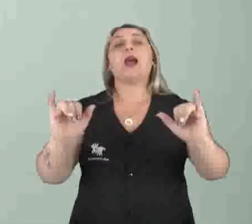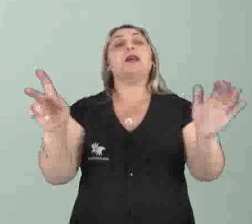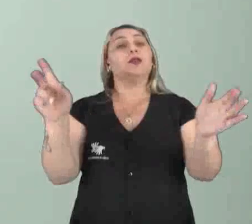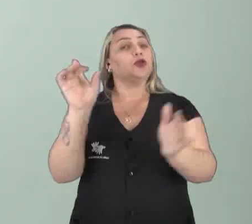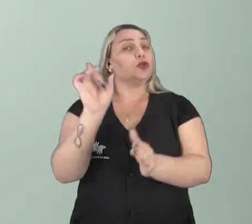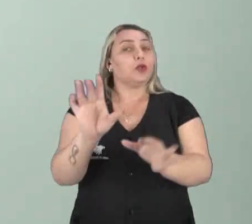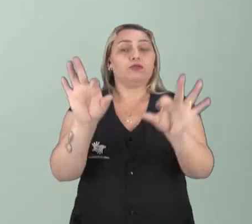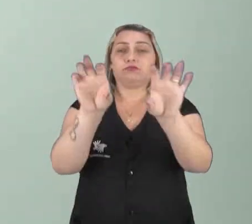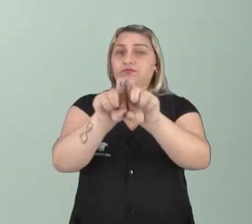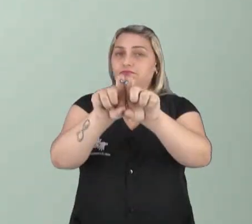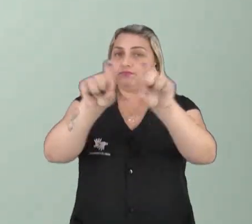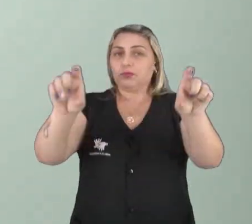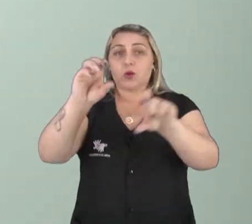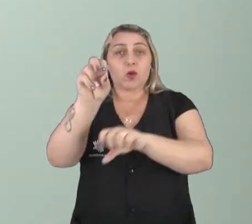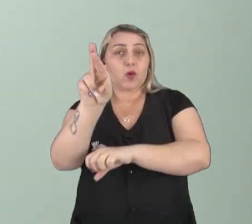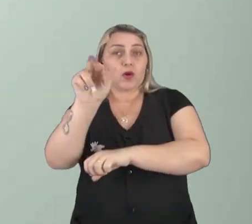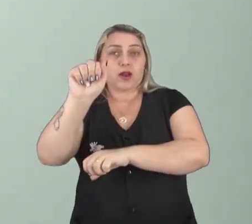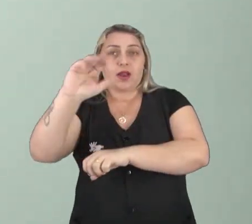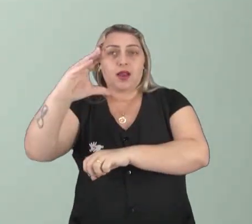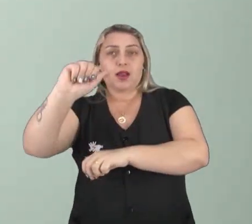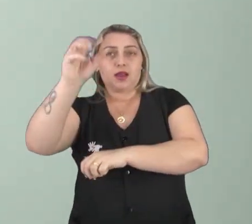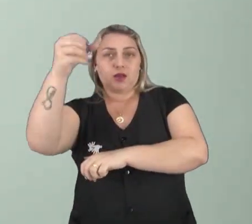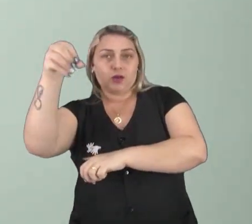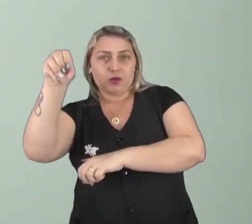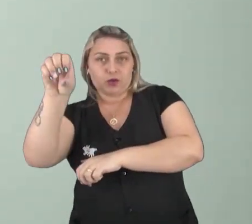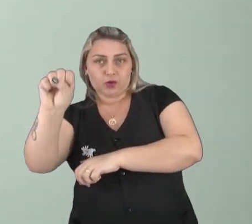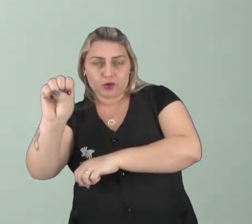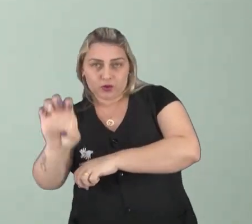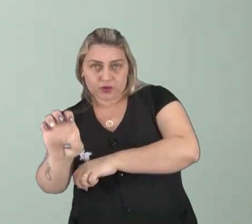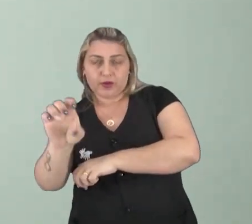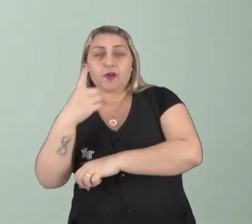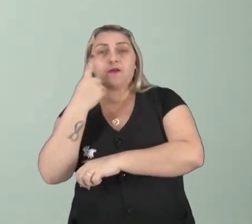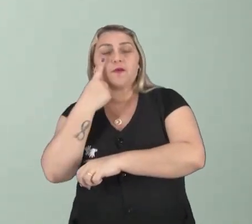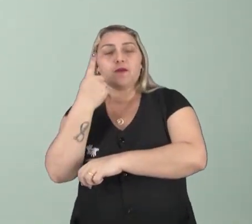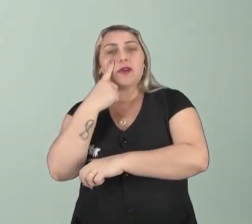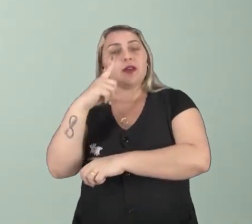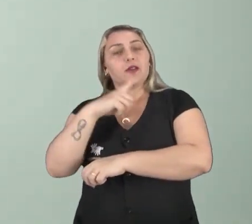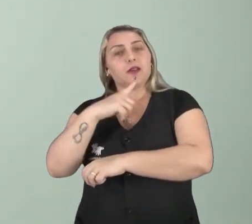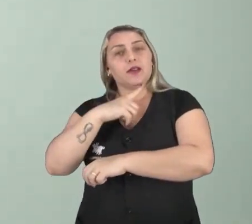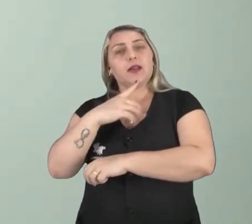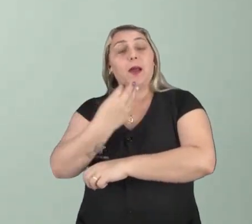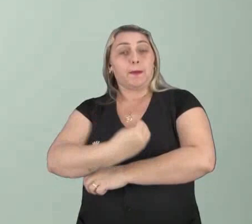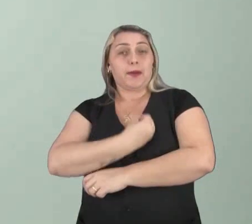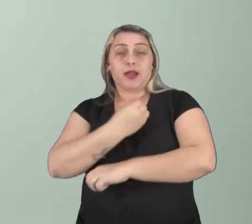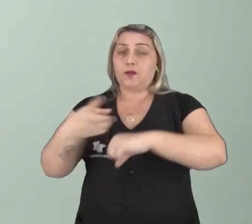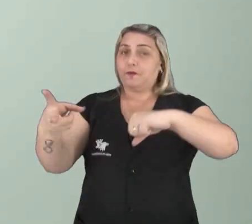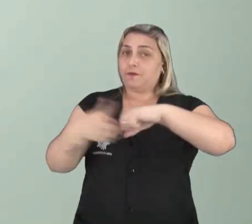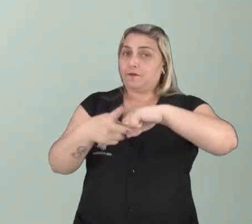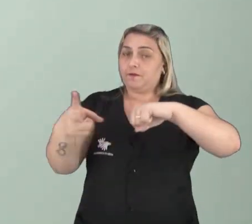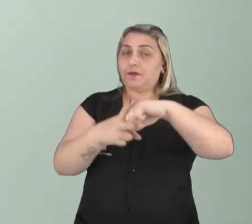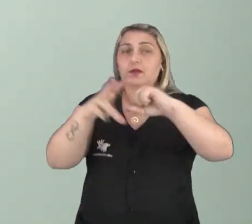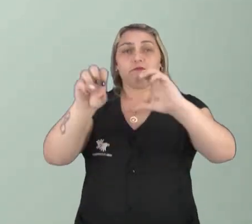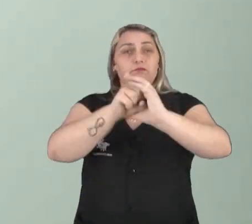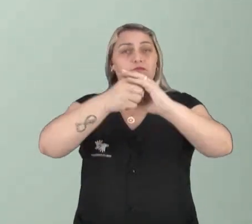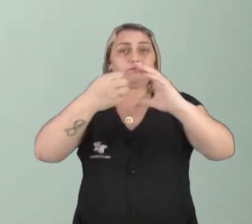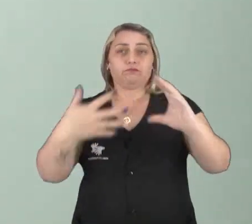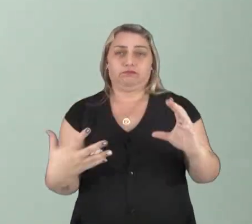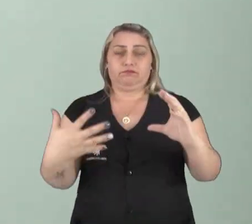orações. Quando eu falo de orações, nós vamos ver que estamos falando ali da presença do verbo que